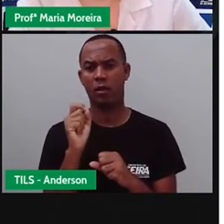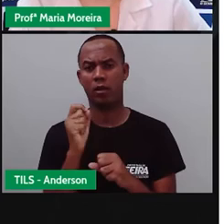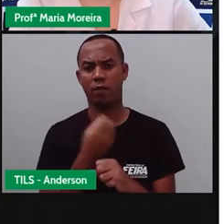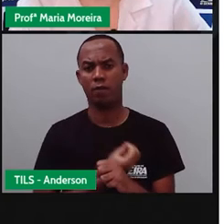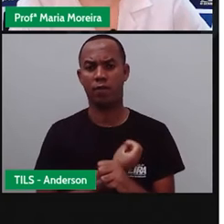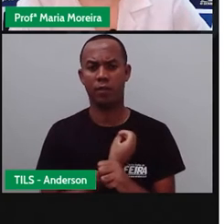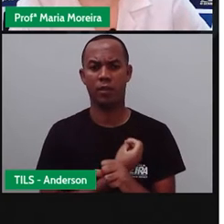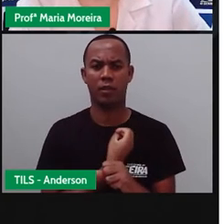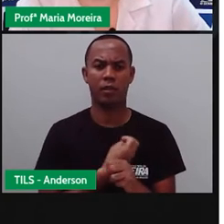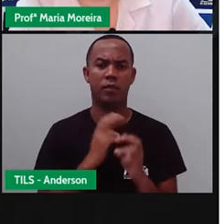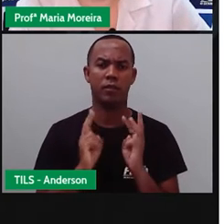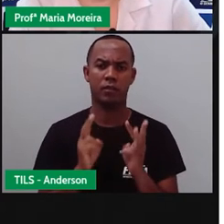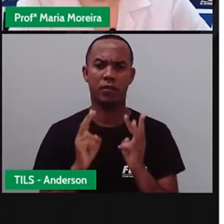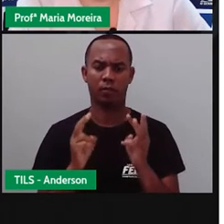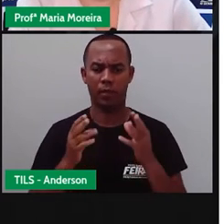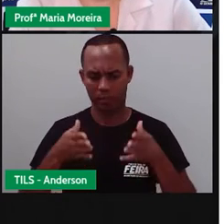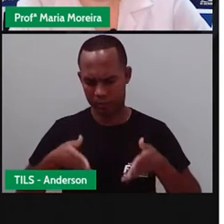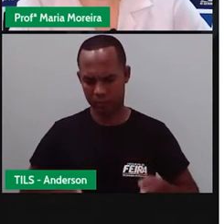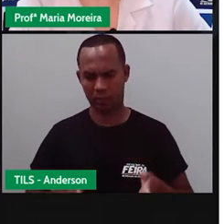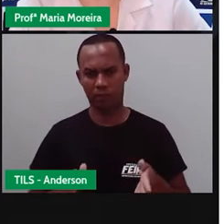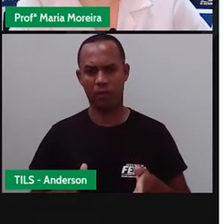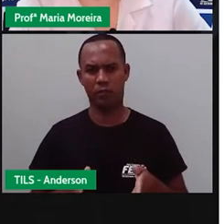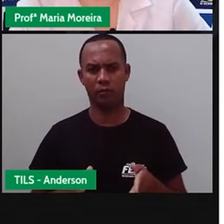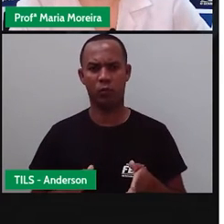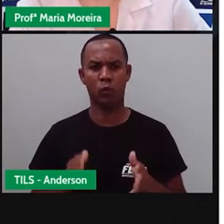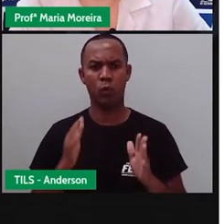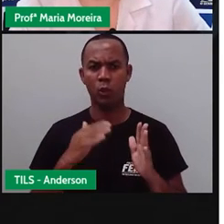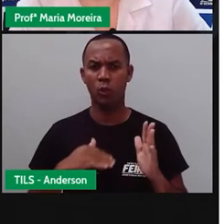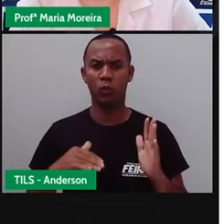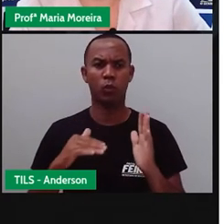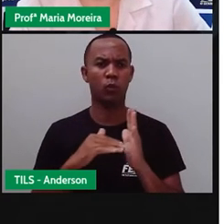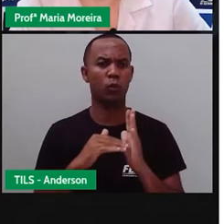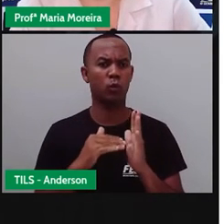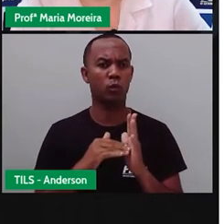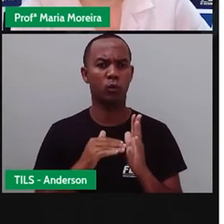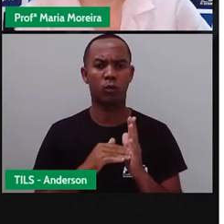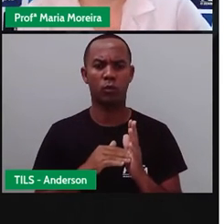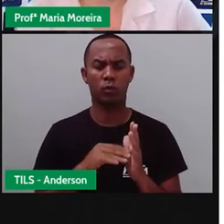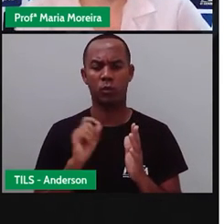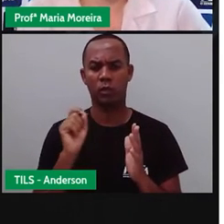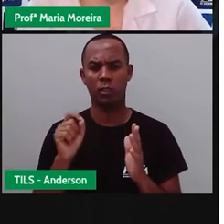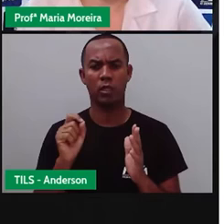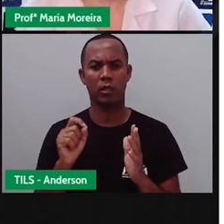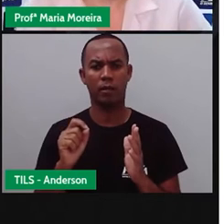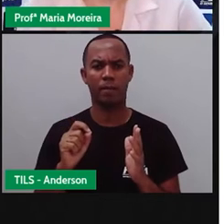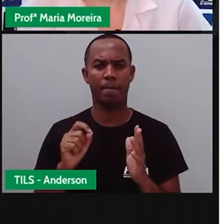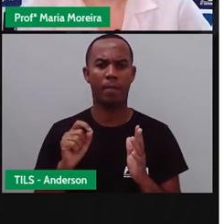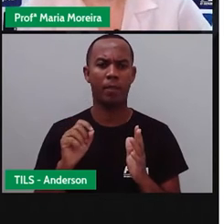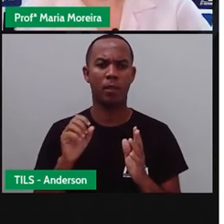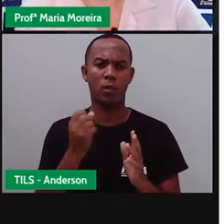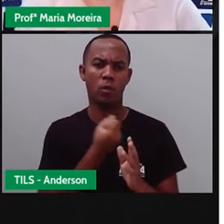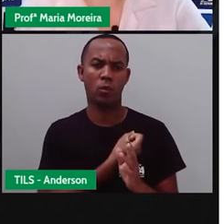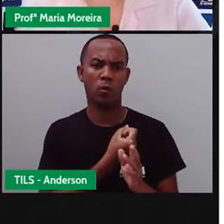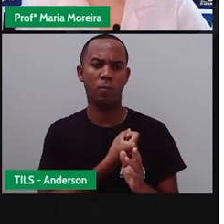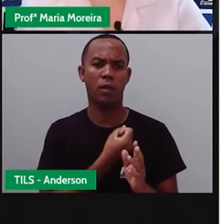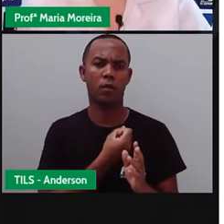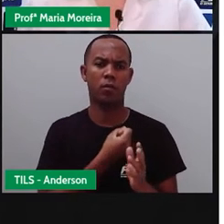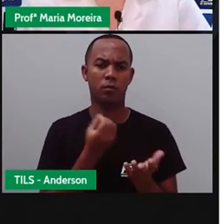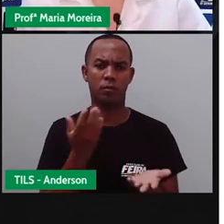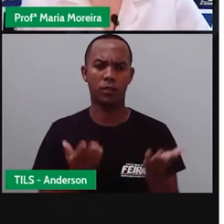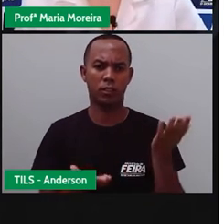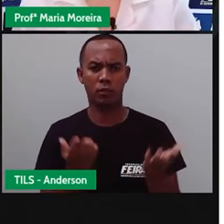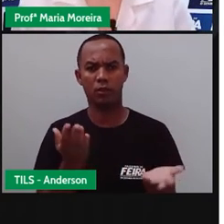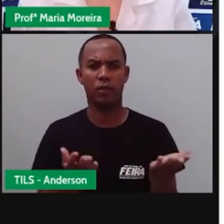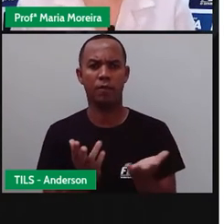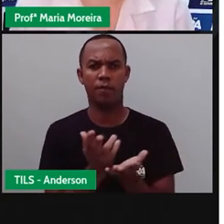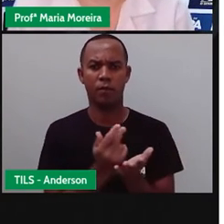desde o nosso Nascimento quase tudo no nosso cotidiano gira em torno de que números medidas